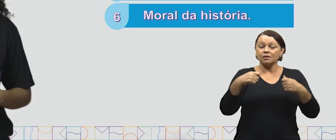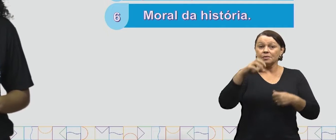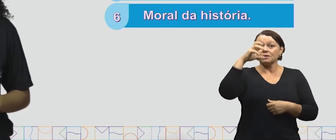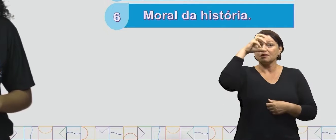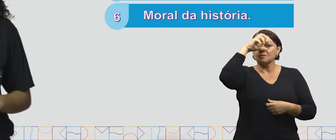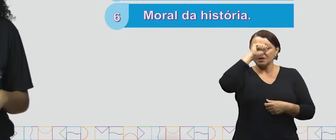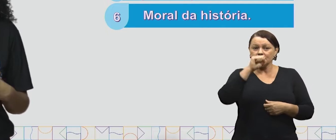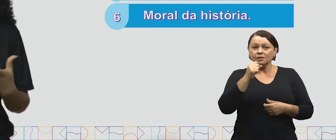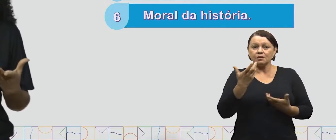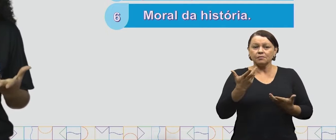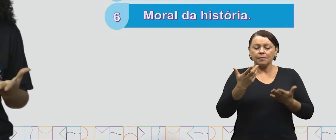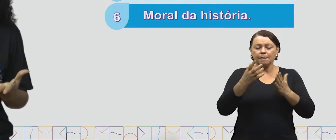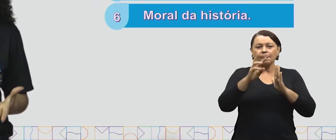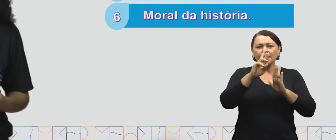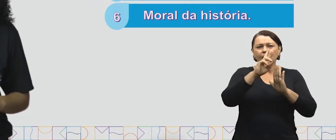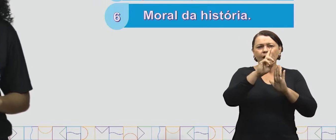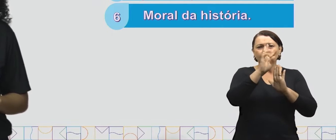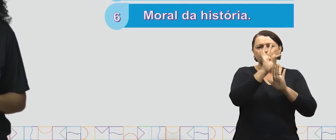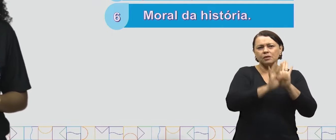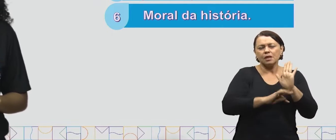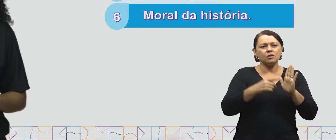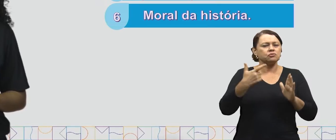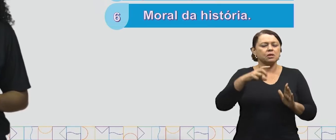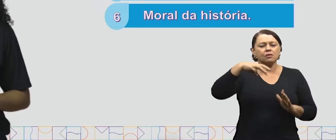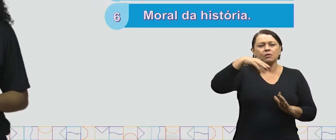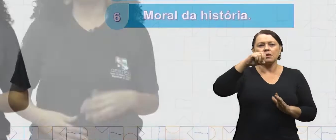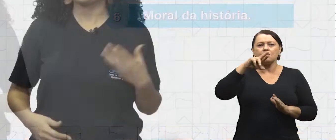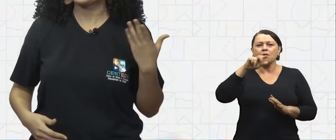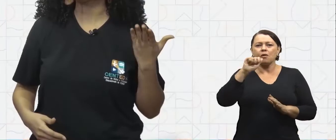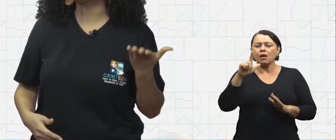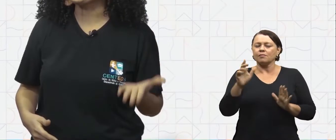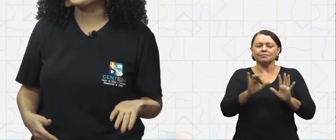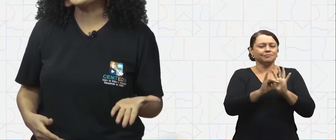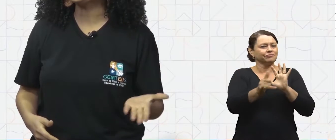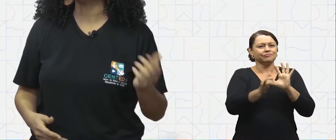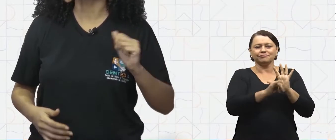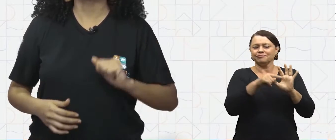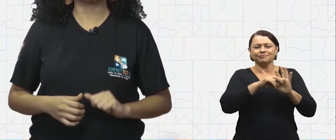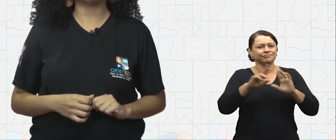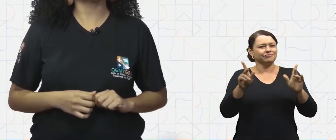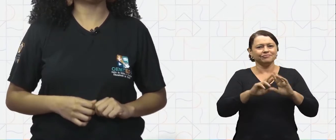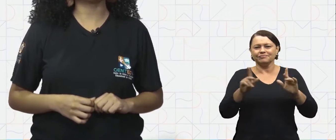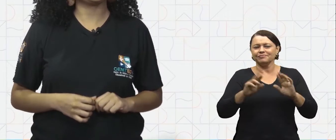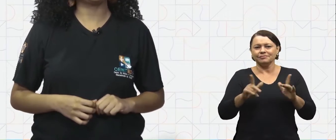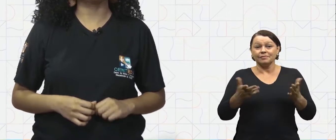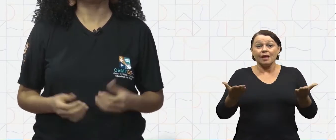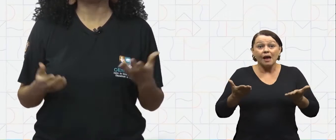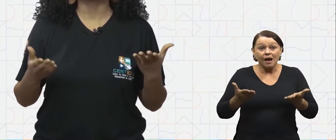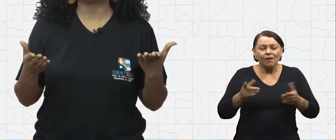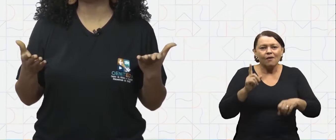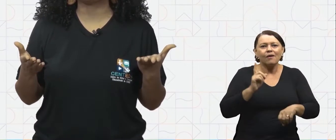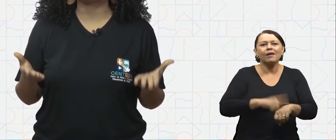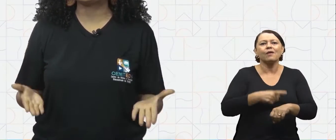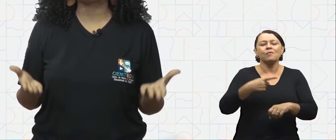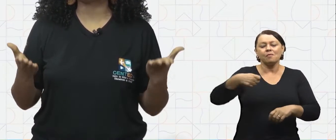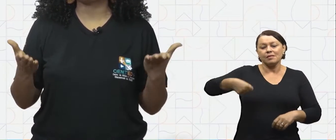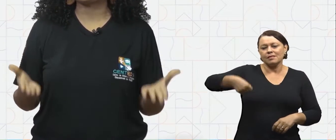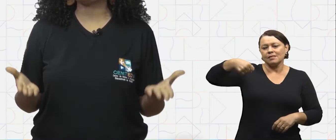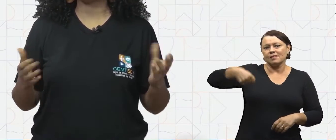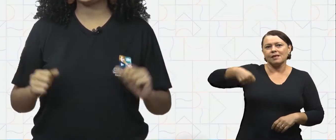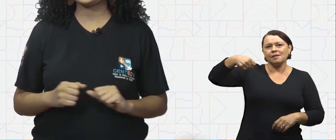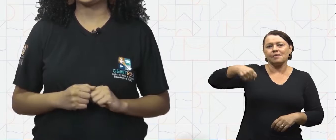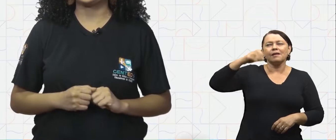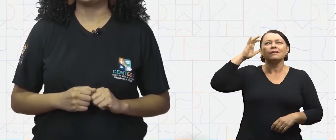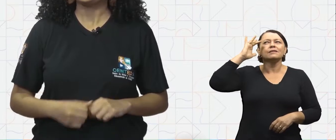Sem uma moral, a história não pode ser considerada uma fábula. Agora chegou o momento dela, da maleta